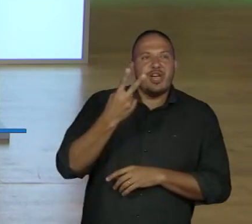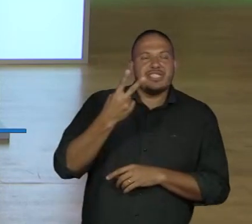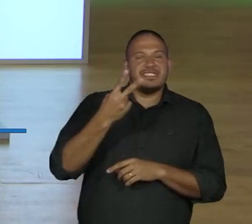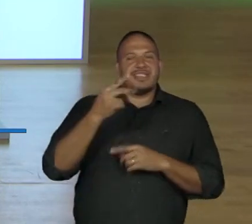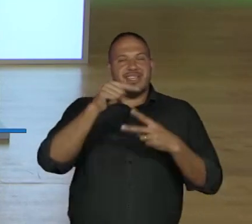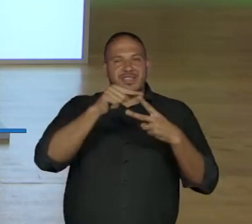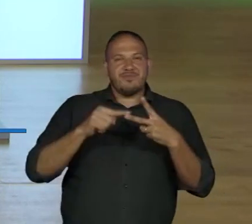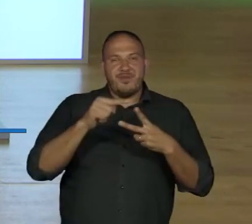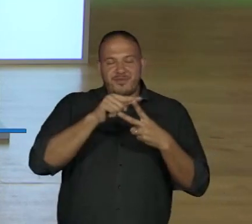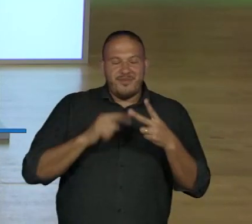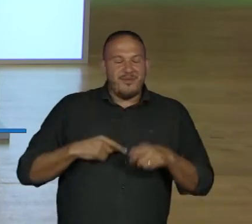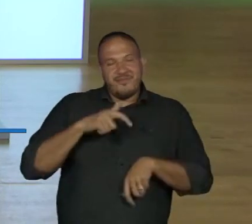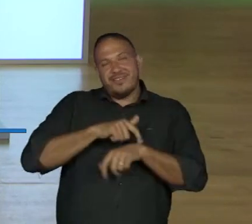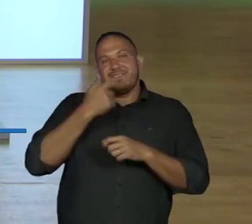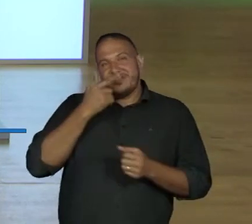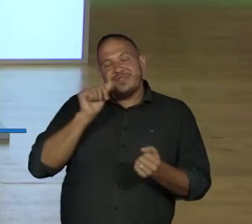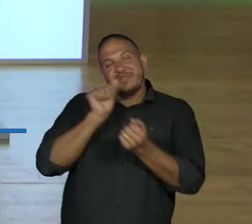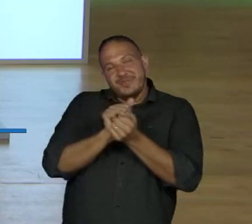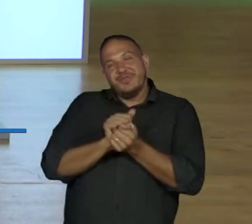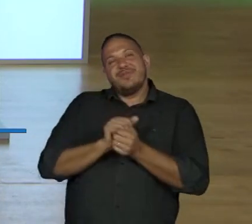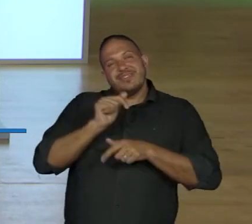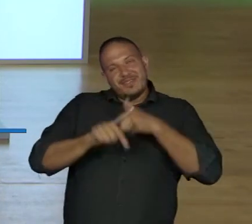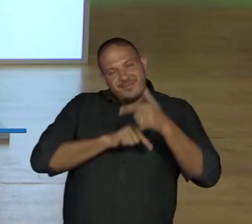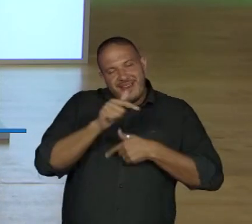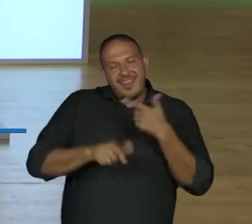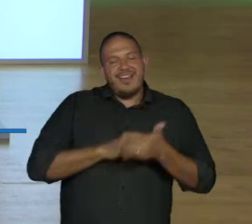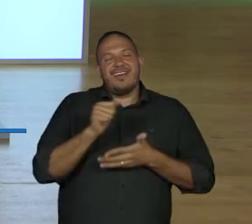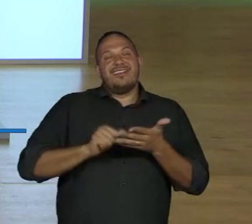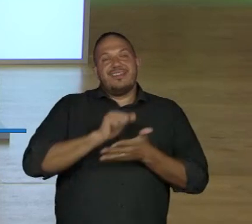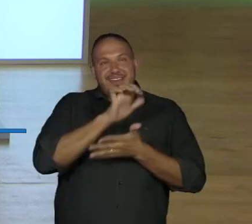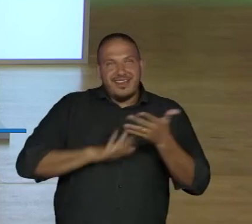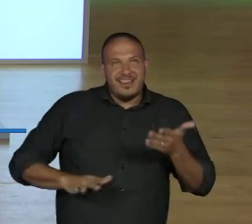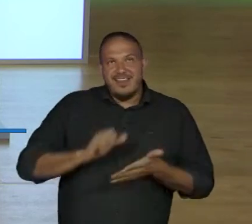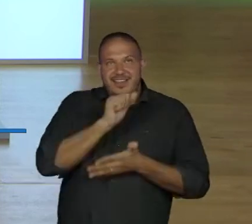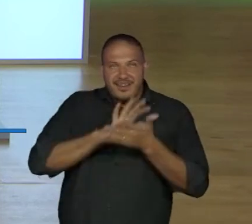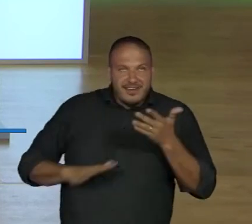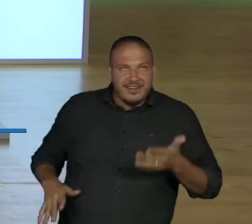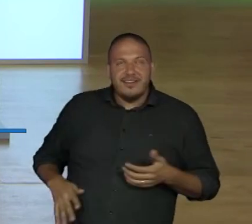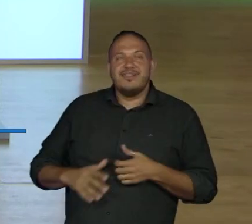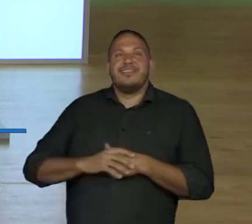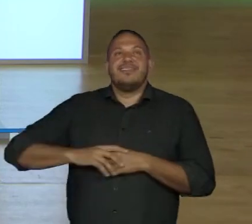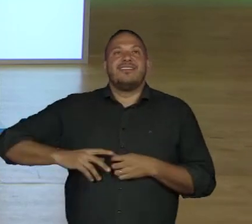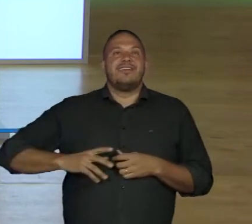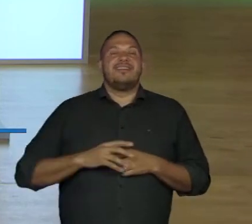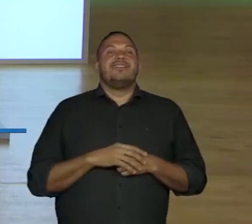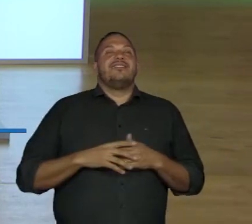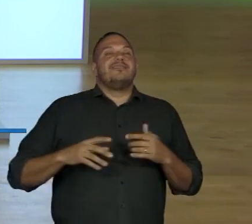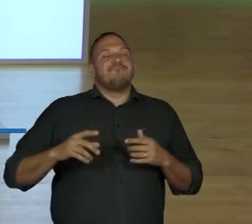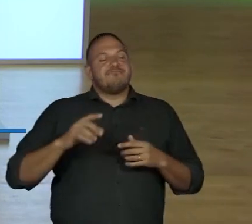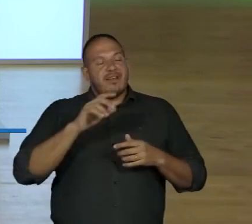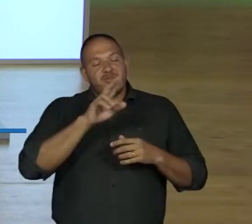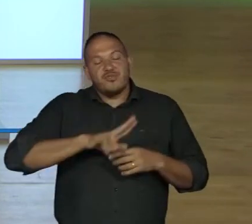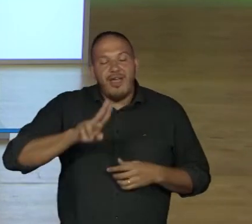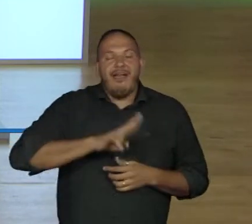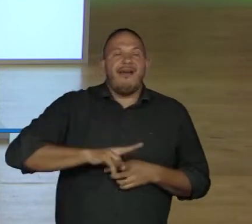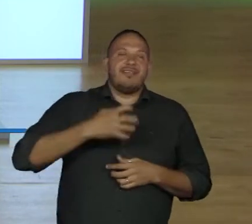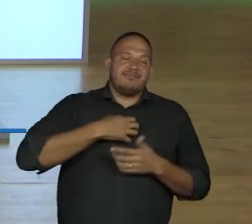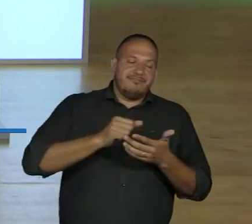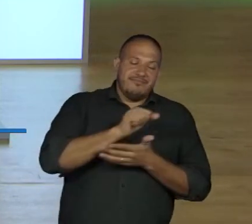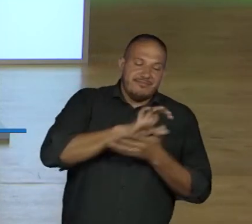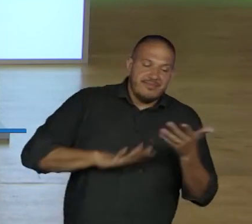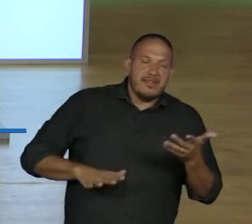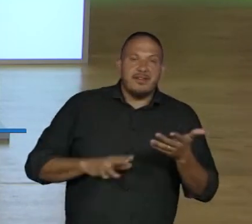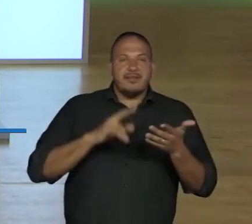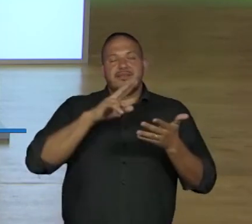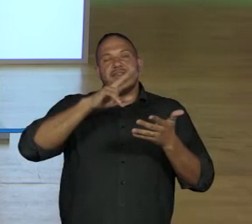né, professora? E nós iremos trabalhar essa reportagem na íntegra. Trouxemos a notícia E agora, depois, na próxima aula,